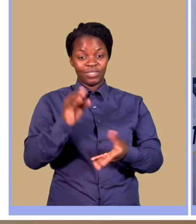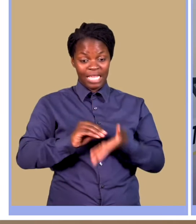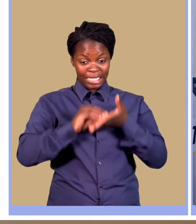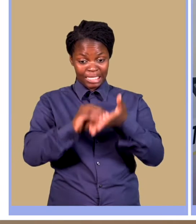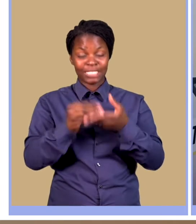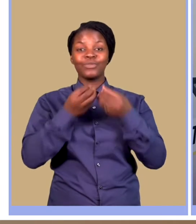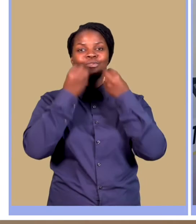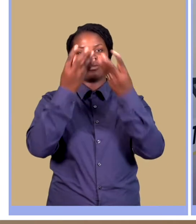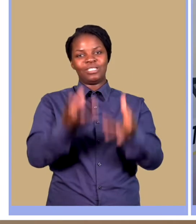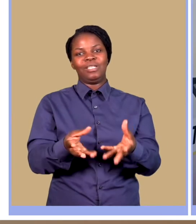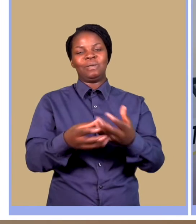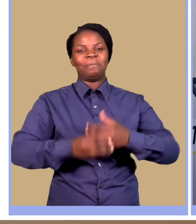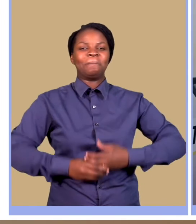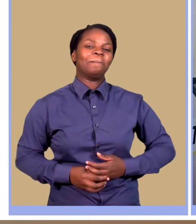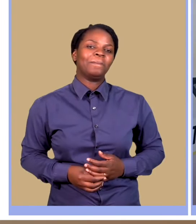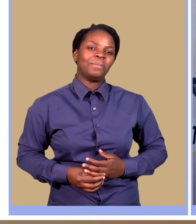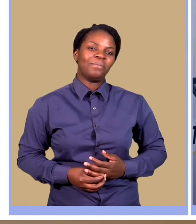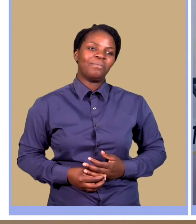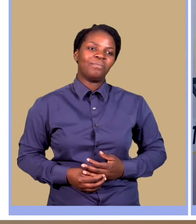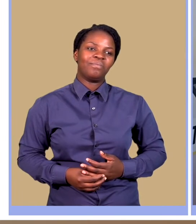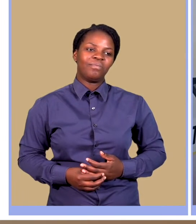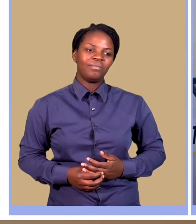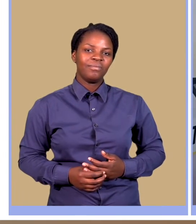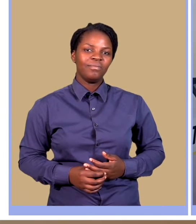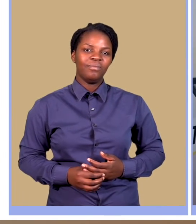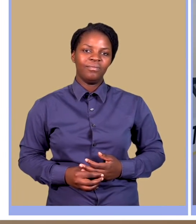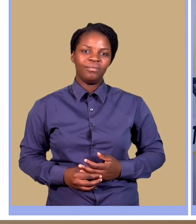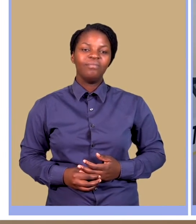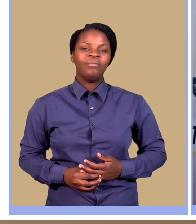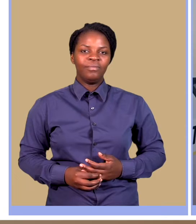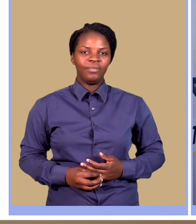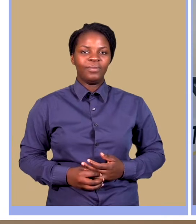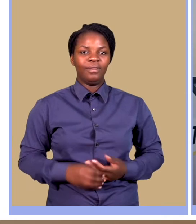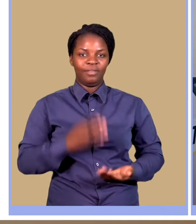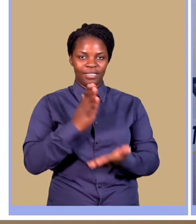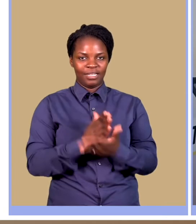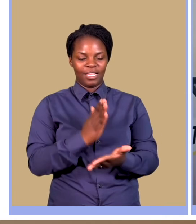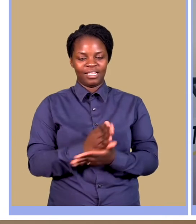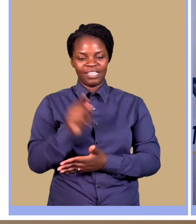aí estaremos também a falar de inclusão. Certamente. Exatamente. Muito bem.